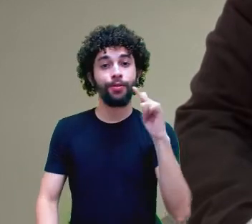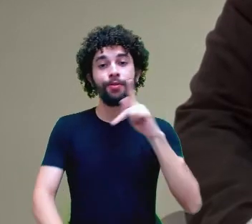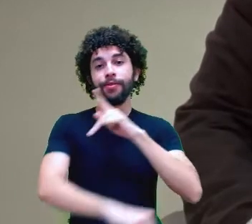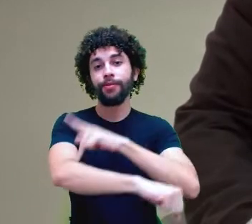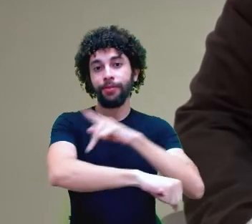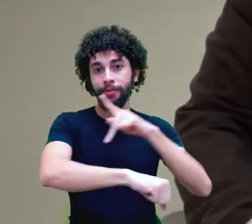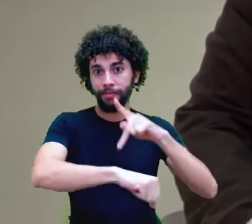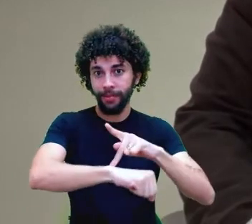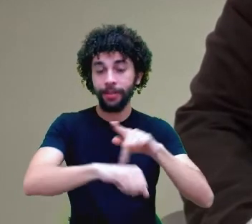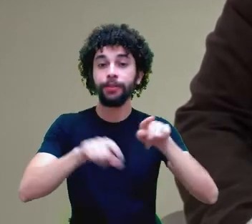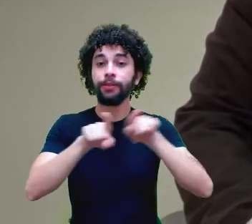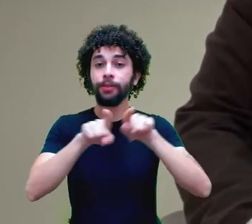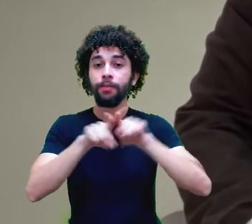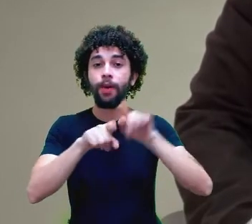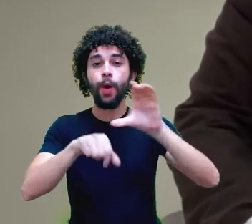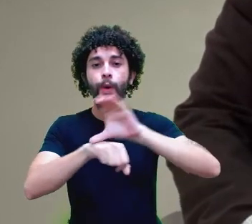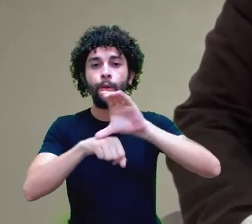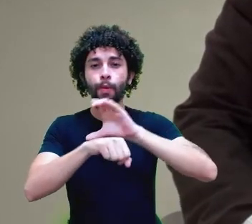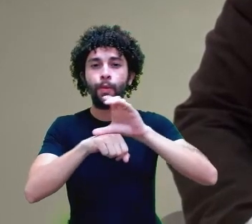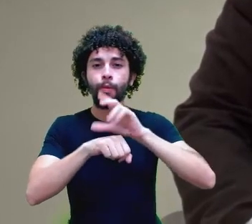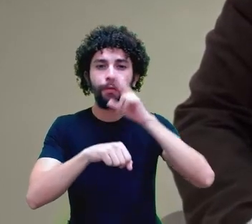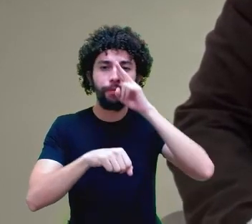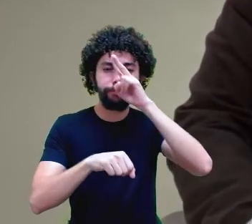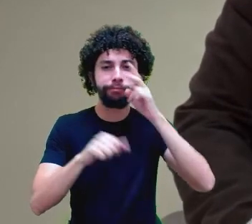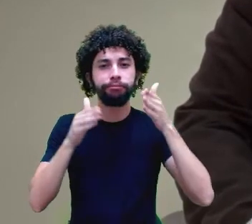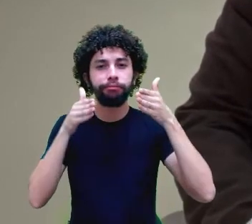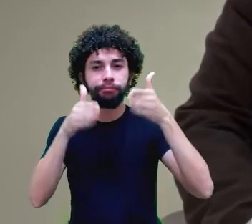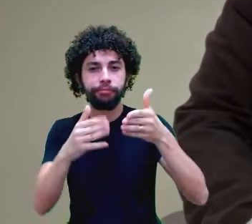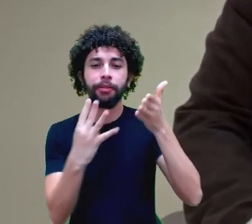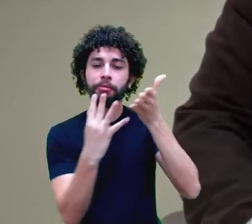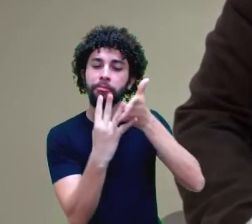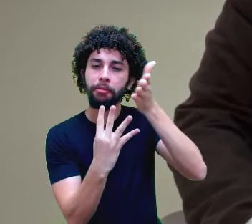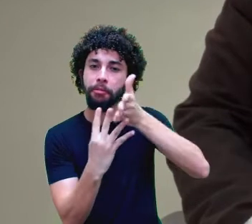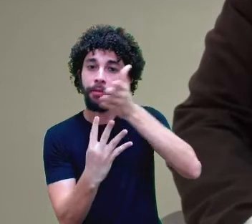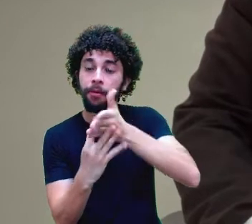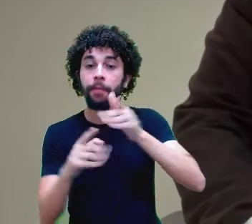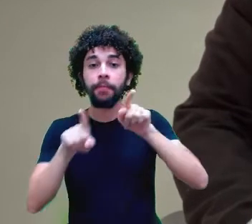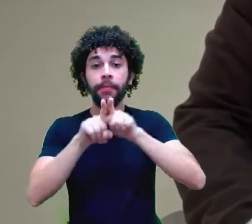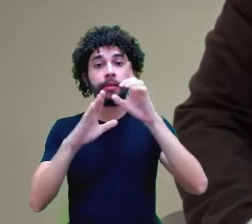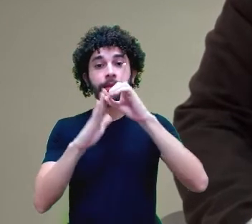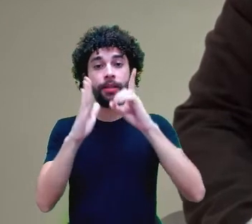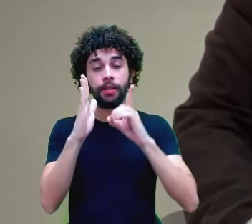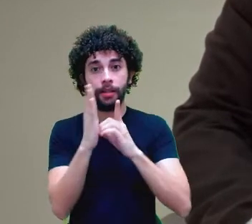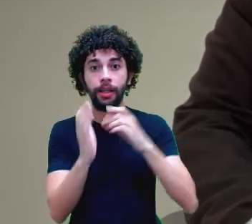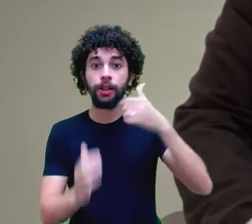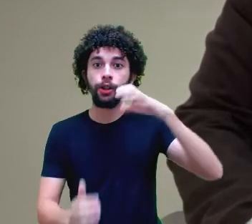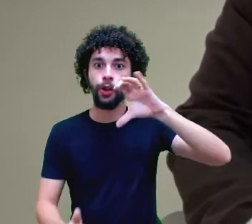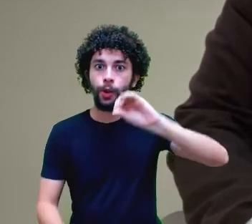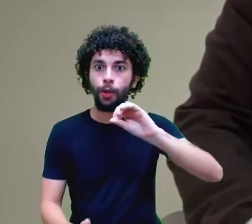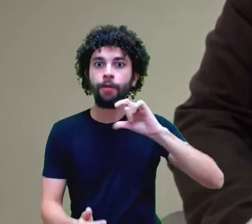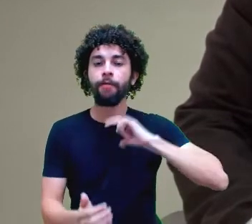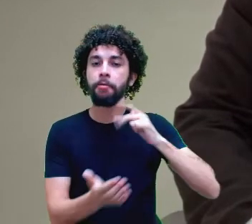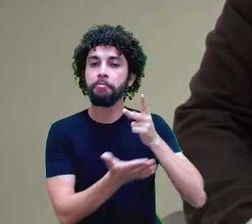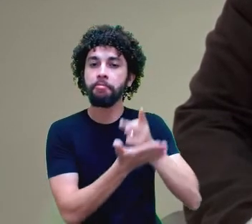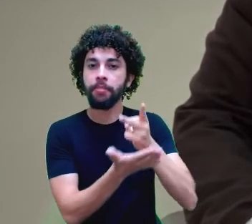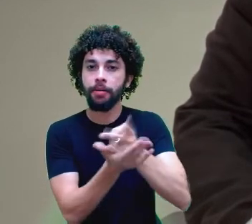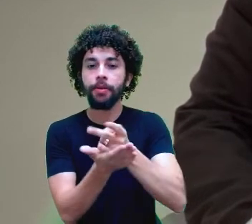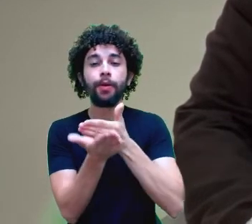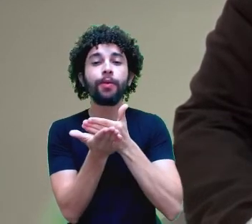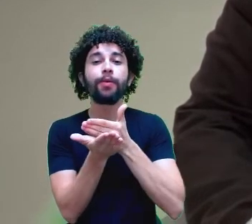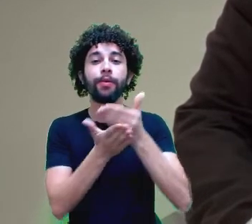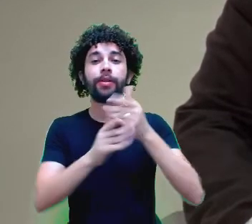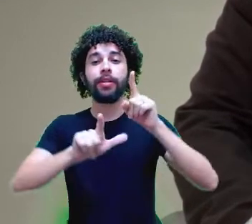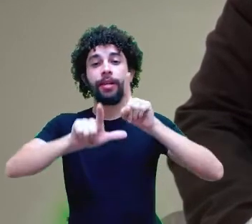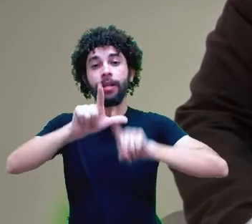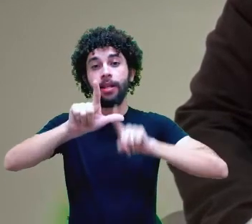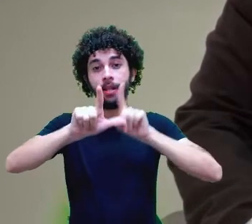Matemática, Geografia e Pedagogia, como cursos intensivos modulares. Já na década de 90 foram criados os primeiros cursos